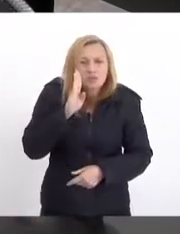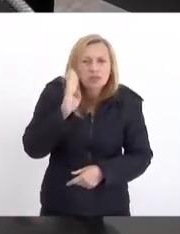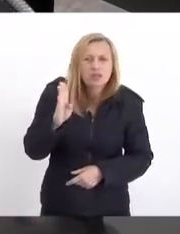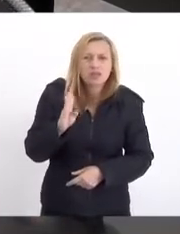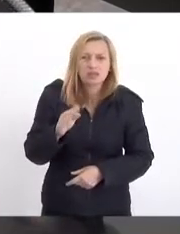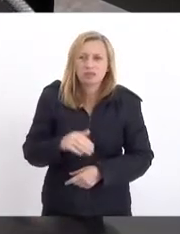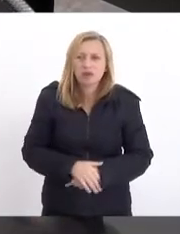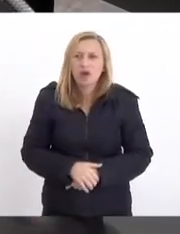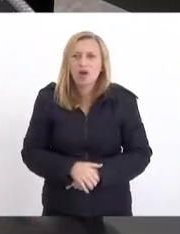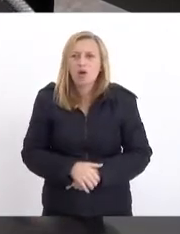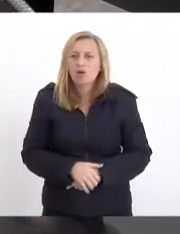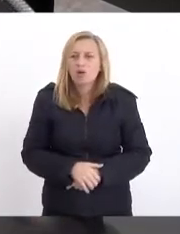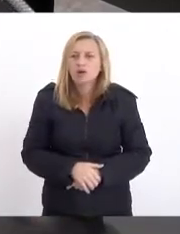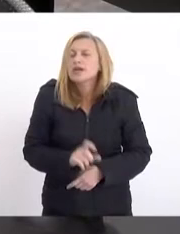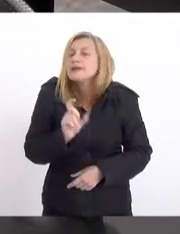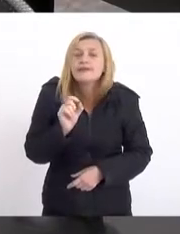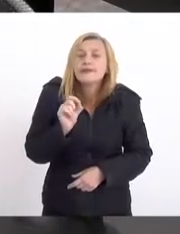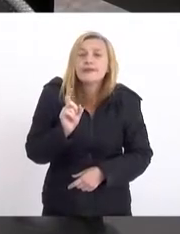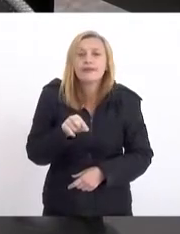fundamentado em que